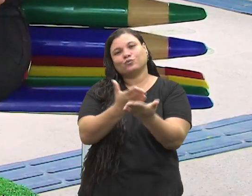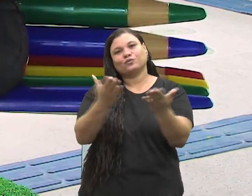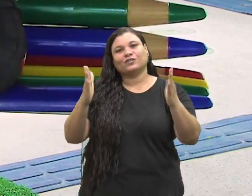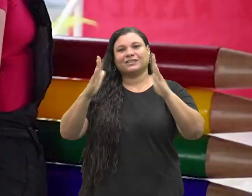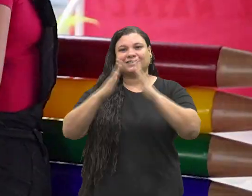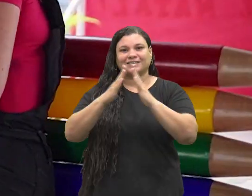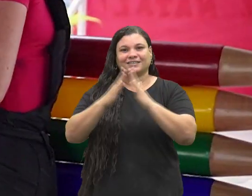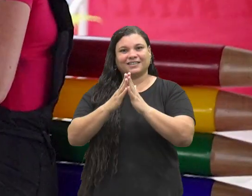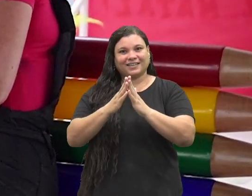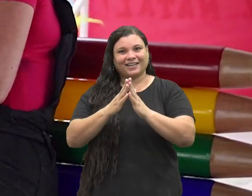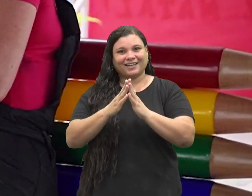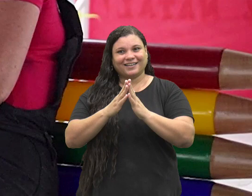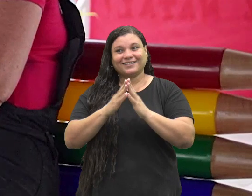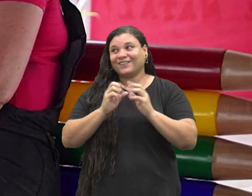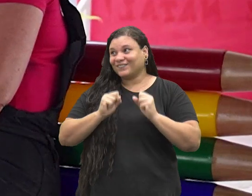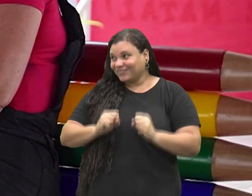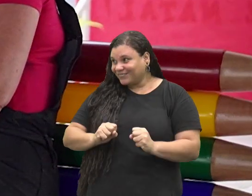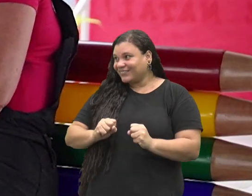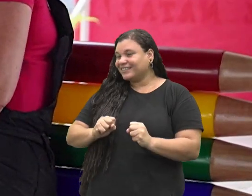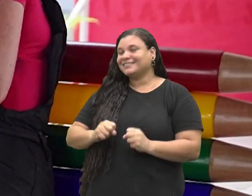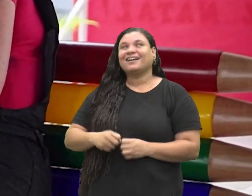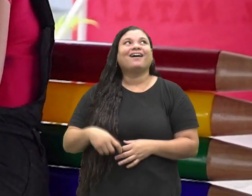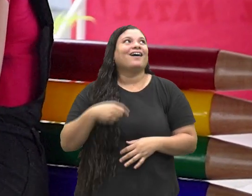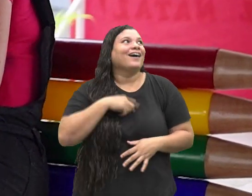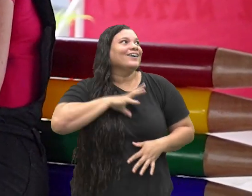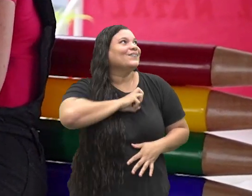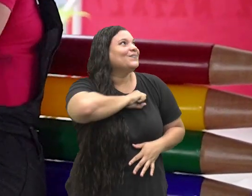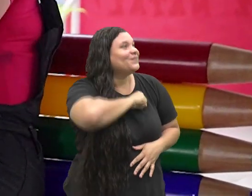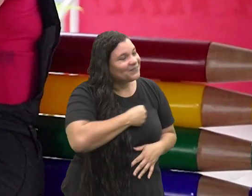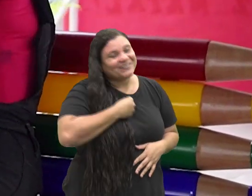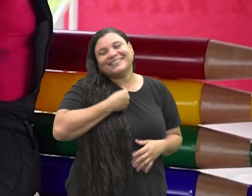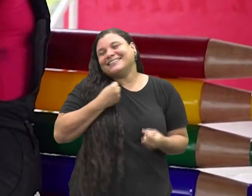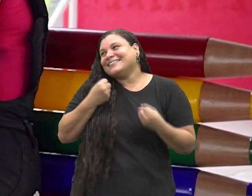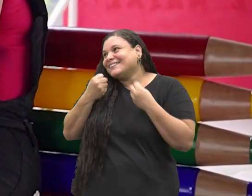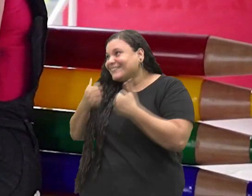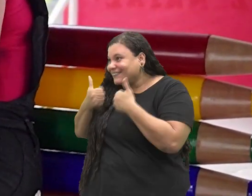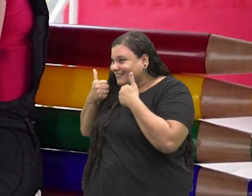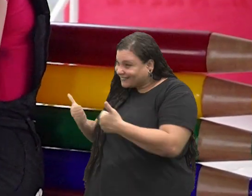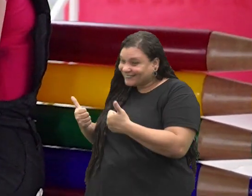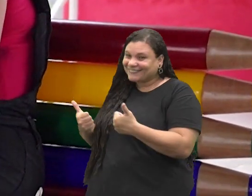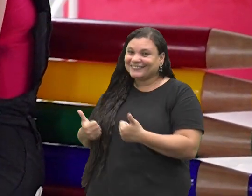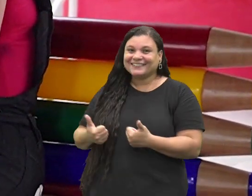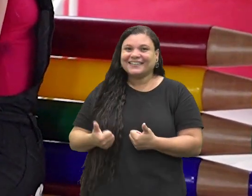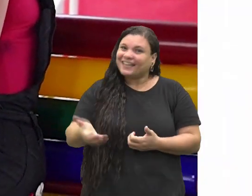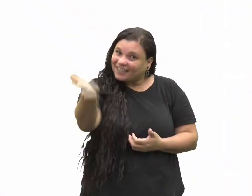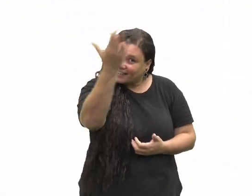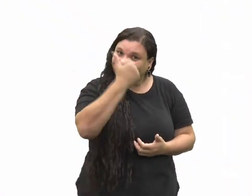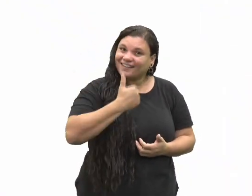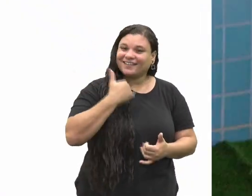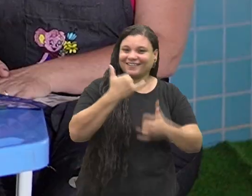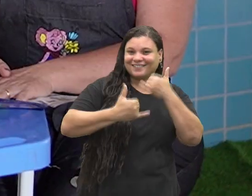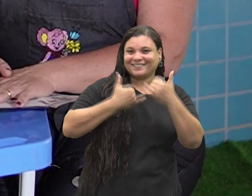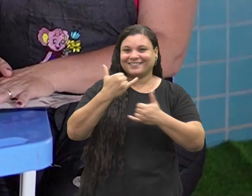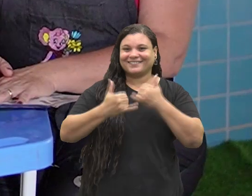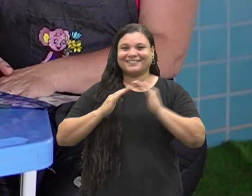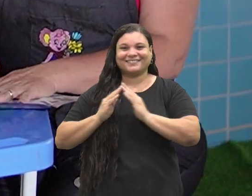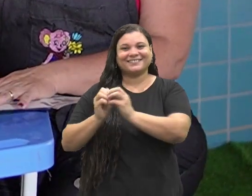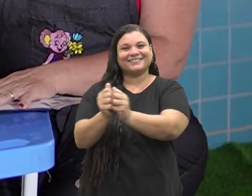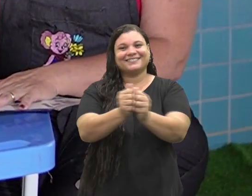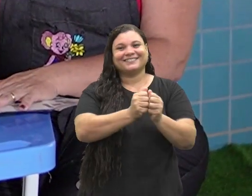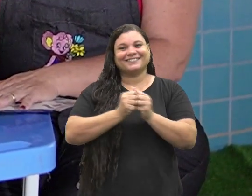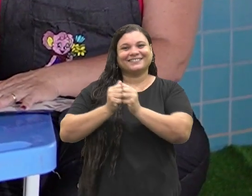amiga! Adorei! Ai! Vamos lá, criança! Vamos brincar, gente, com a gente! E